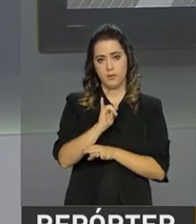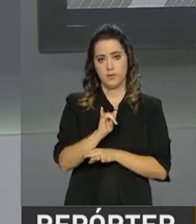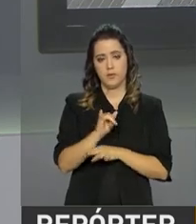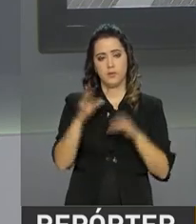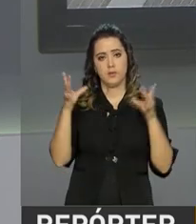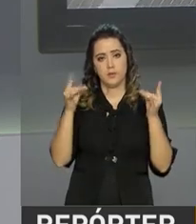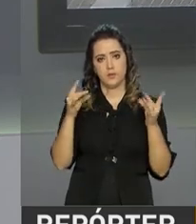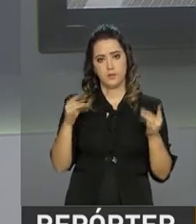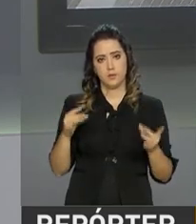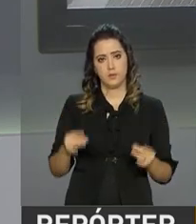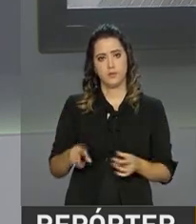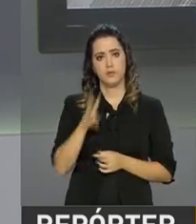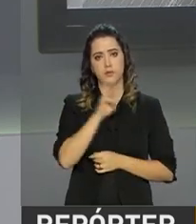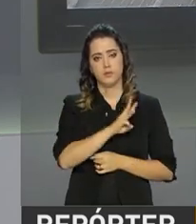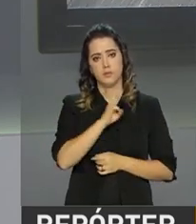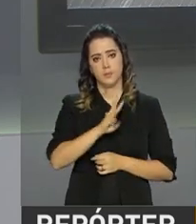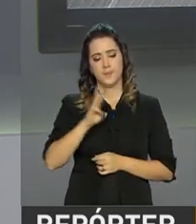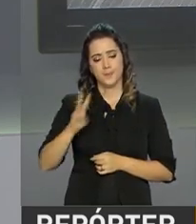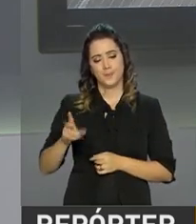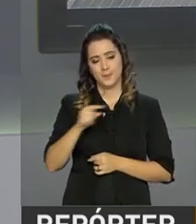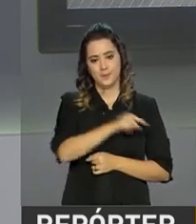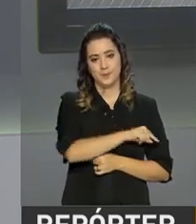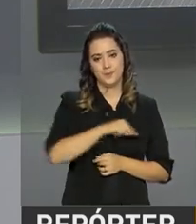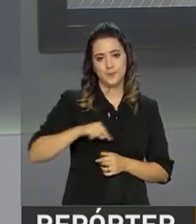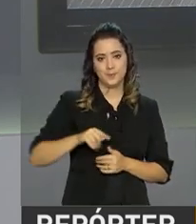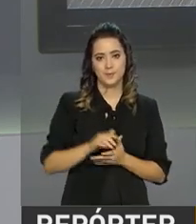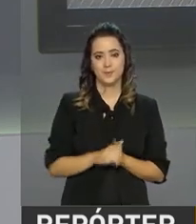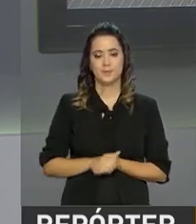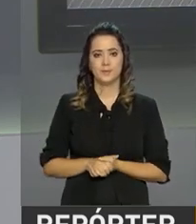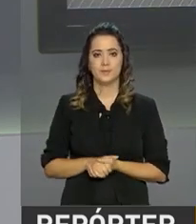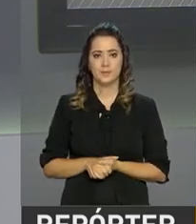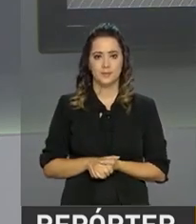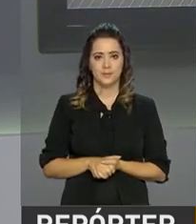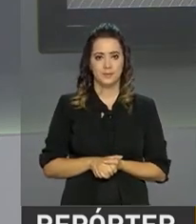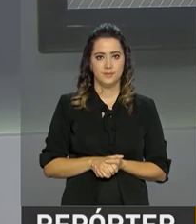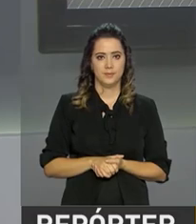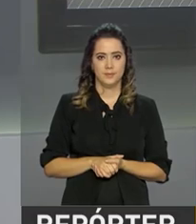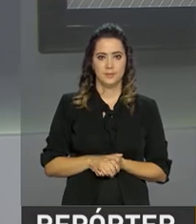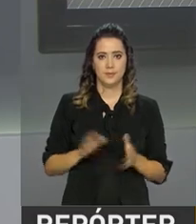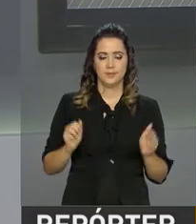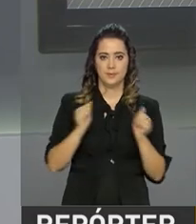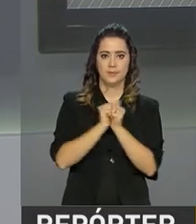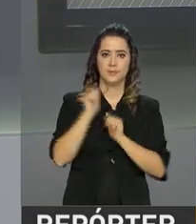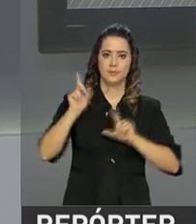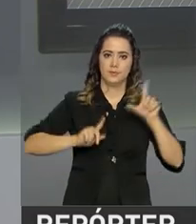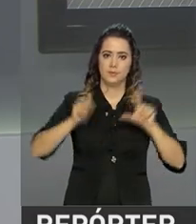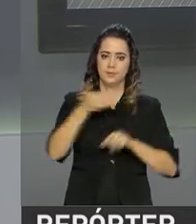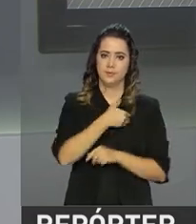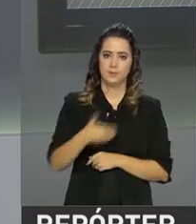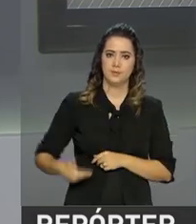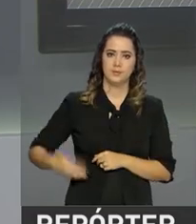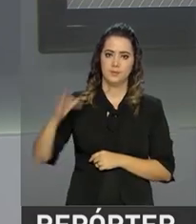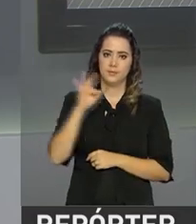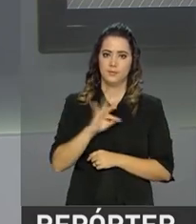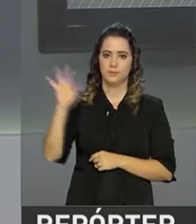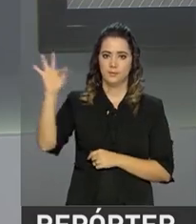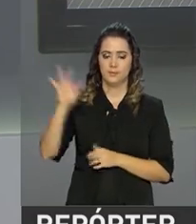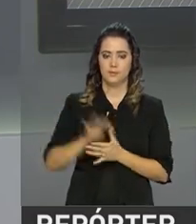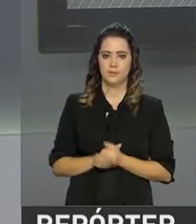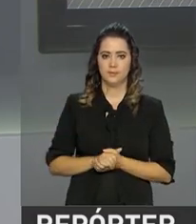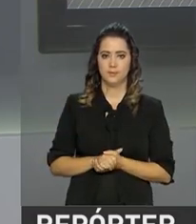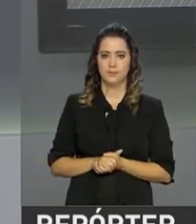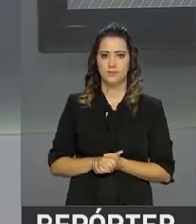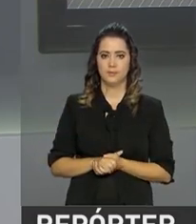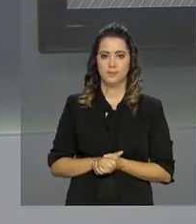no youtube e toda a nossa programação também está na página da nbr na internet continue com a gente na nbr a tv do governo